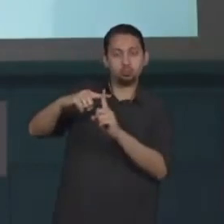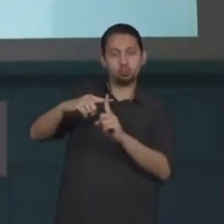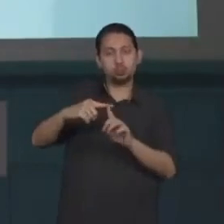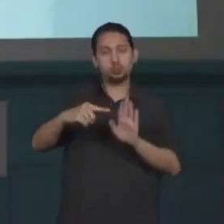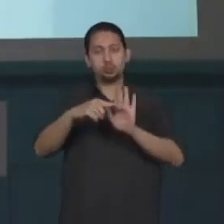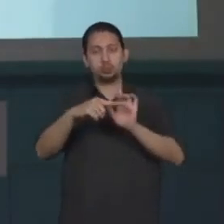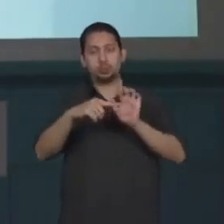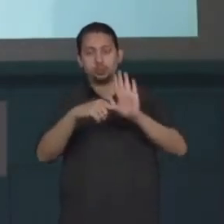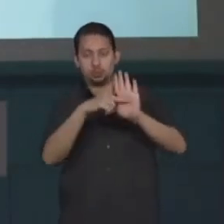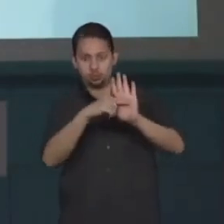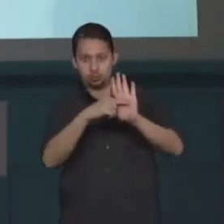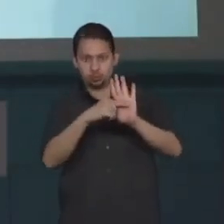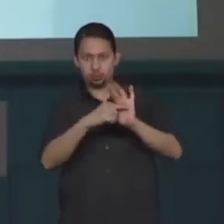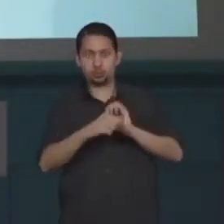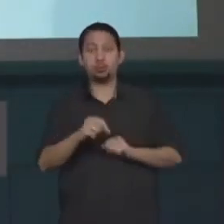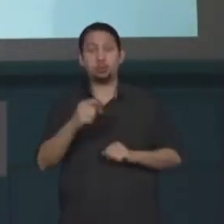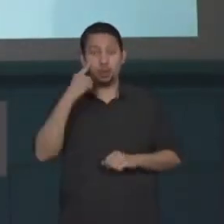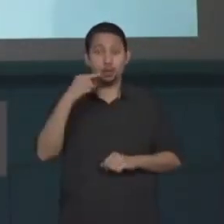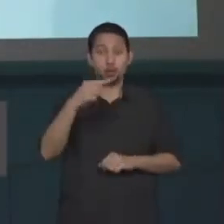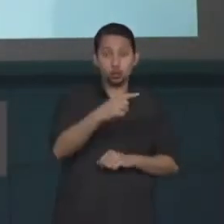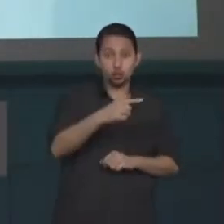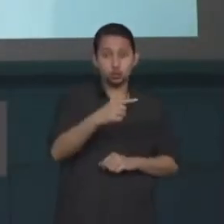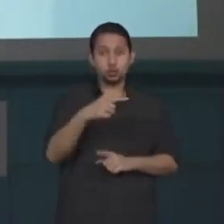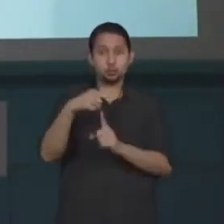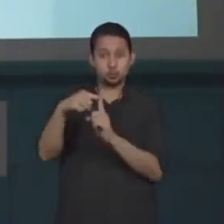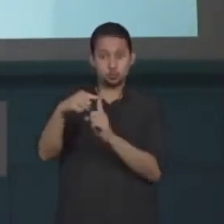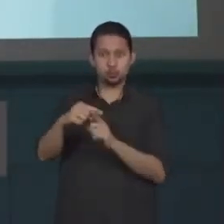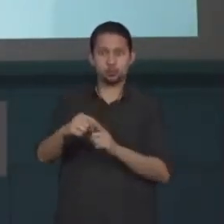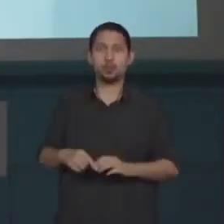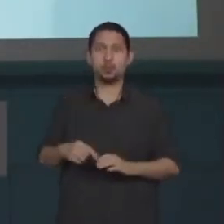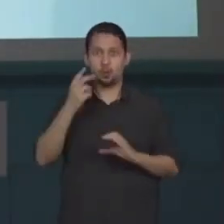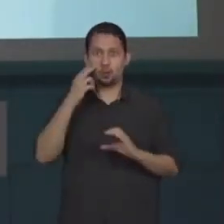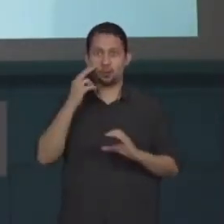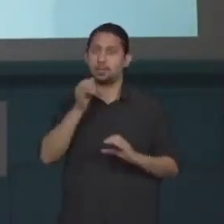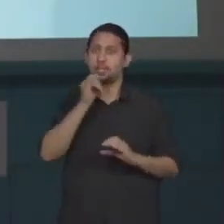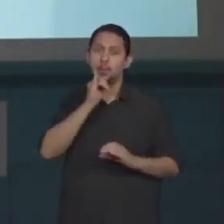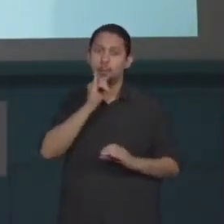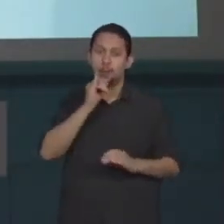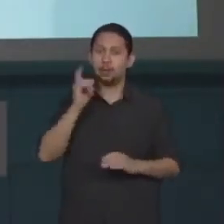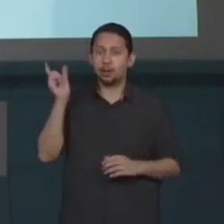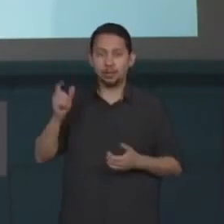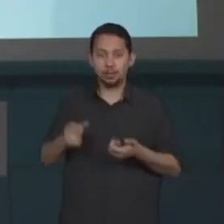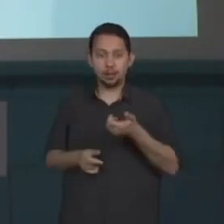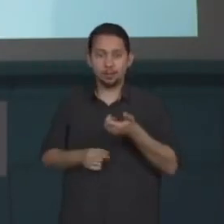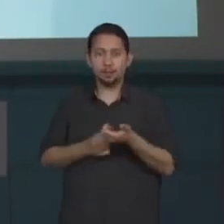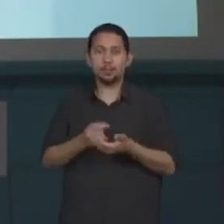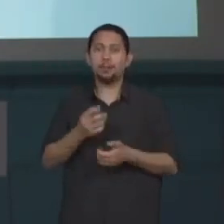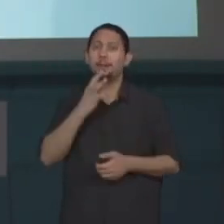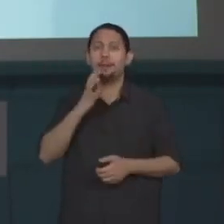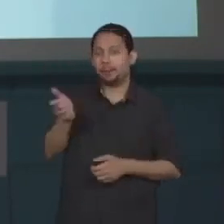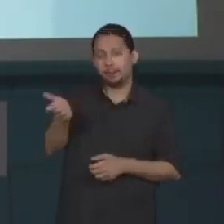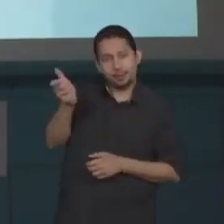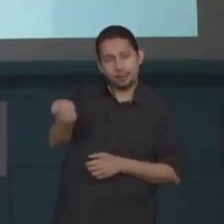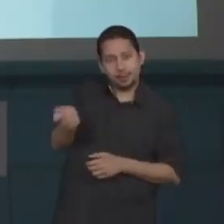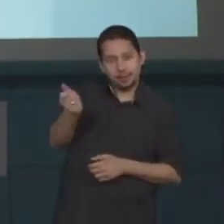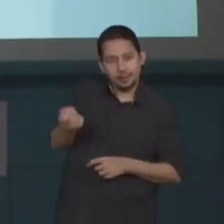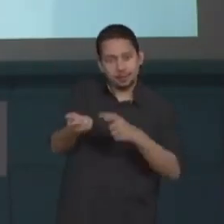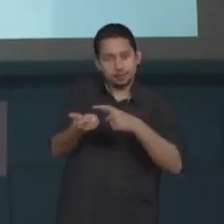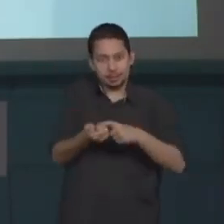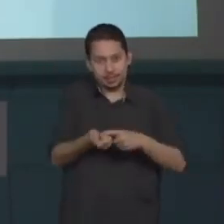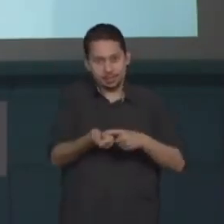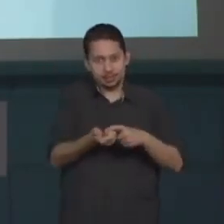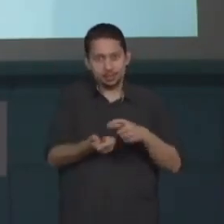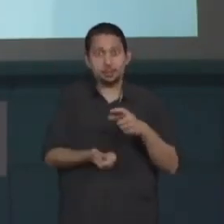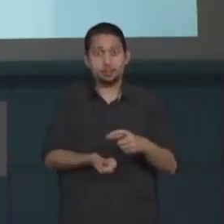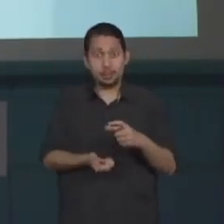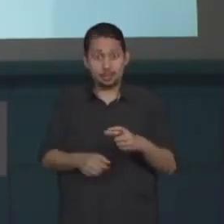Ele tem um esqueminha aqui, ó. Ele desligado, ó, aqui estão as pilhas. Ele aqui está desligado, então ele está a chave desligada, ele está